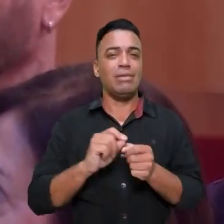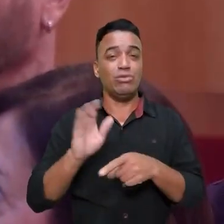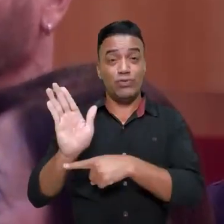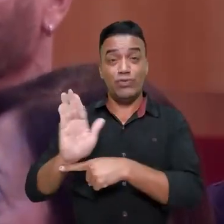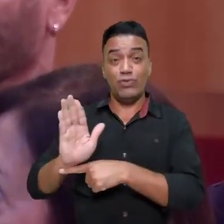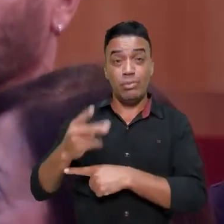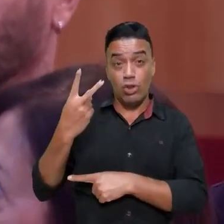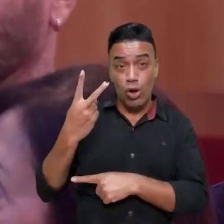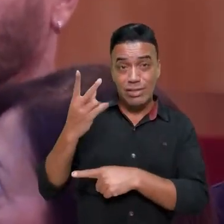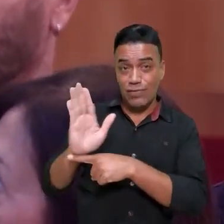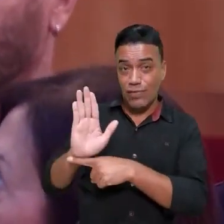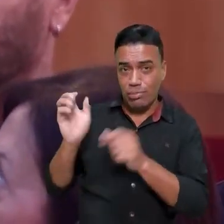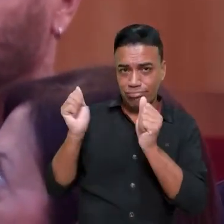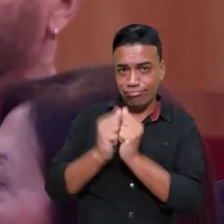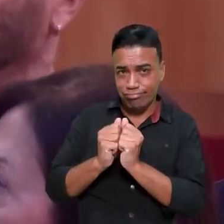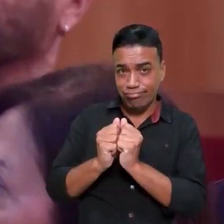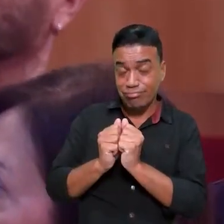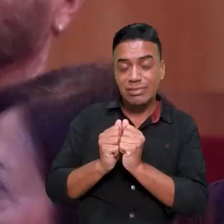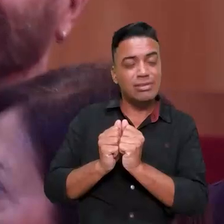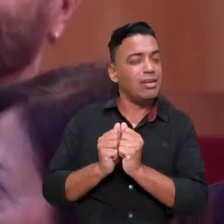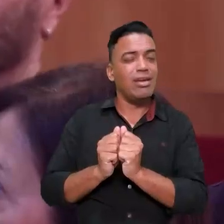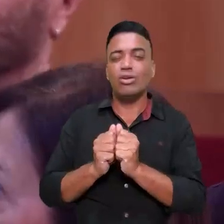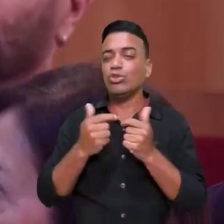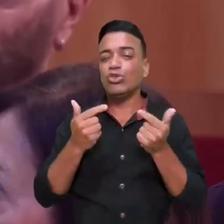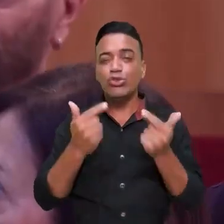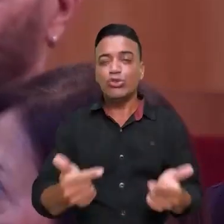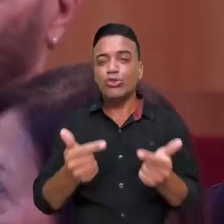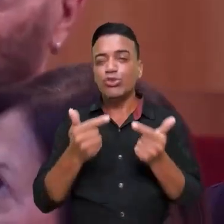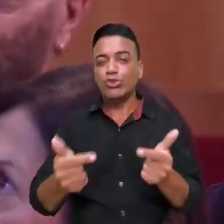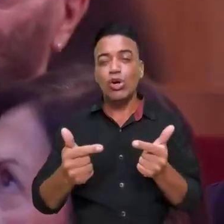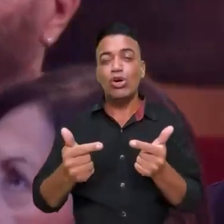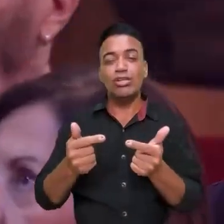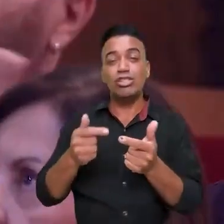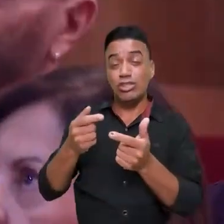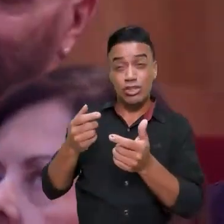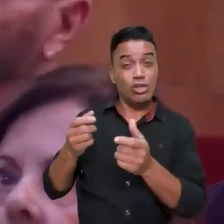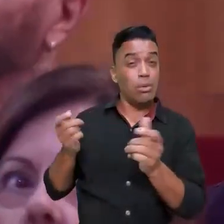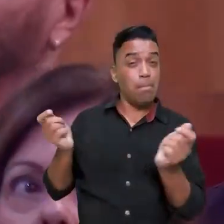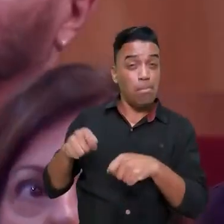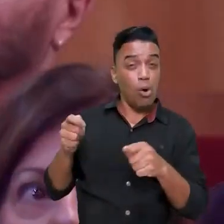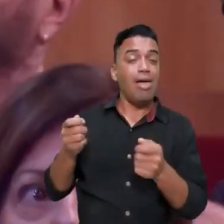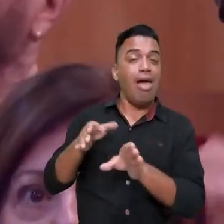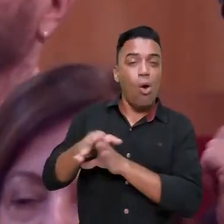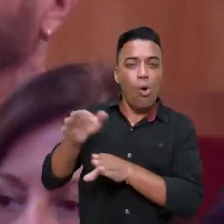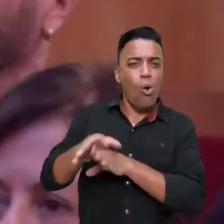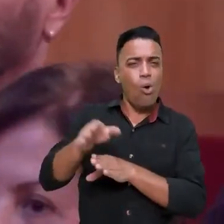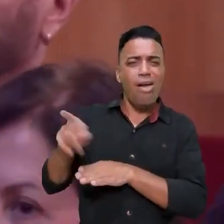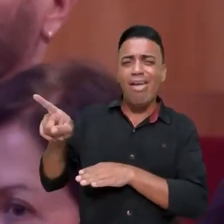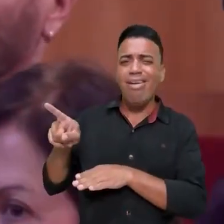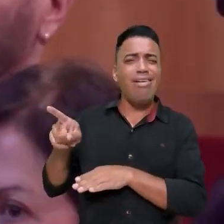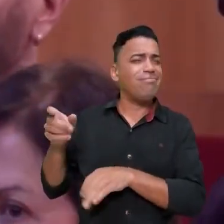filmes juntos e tive a chance de poder dirigi-lo. Gente, vocês não imaginam, esse cara é de